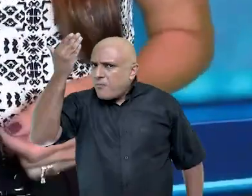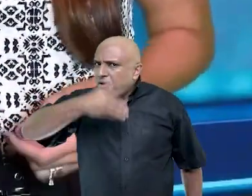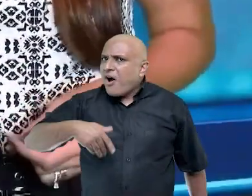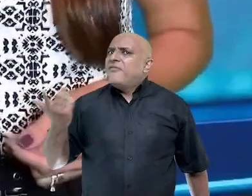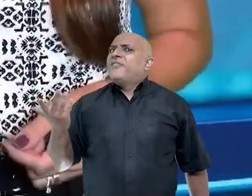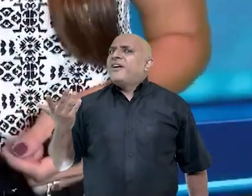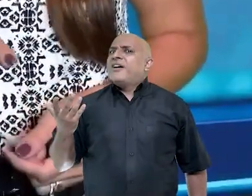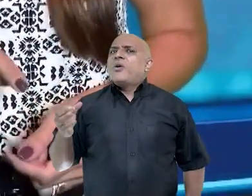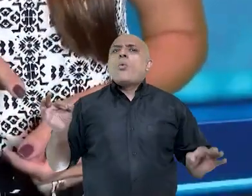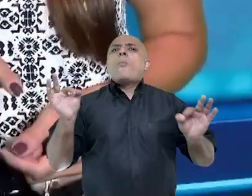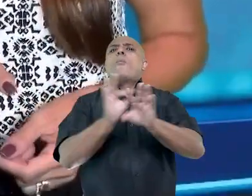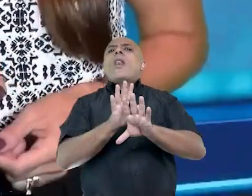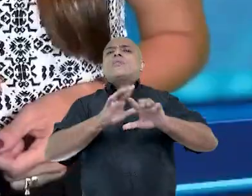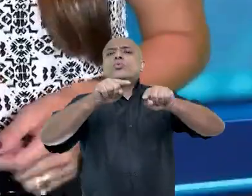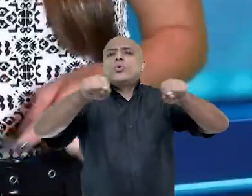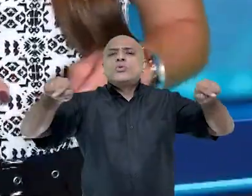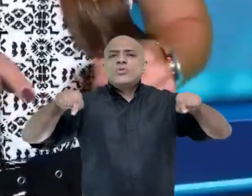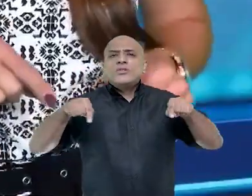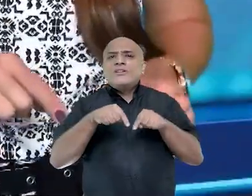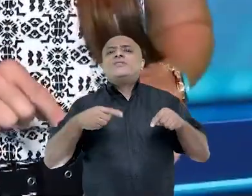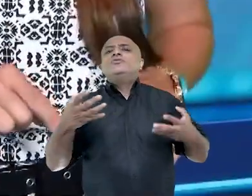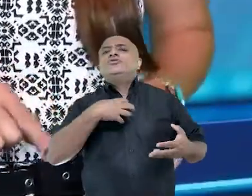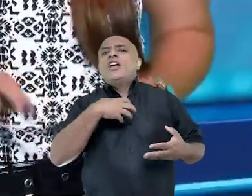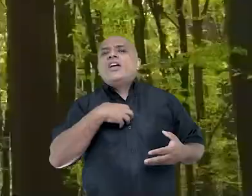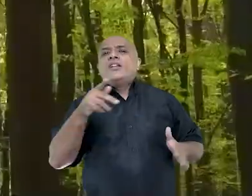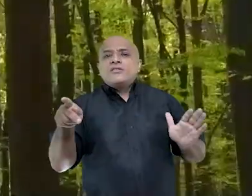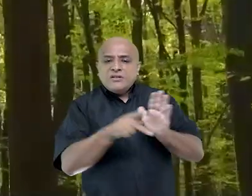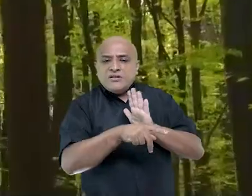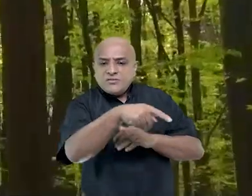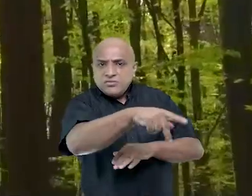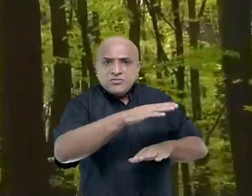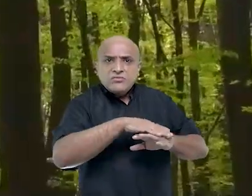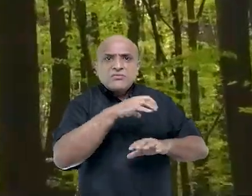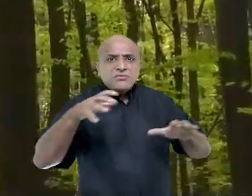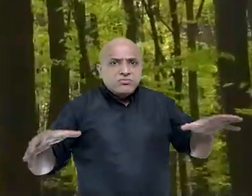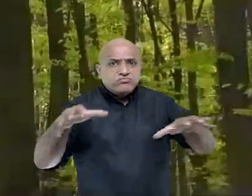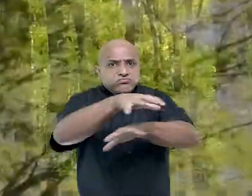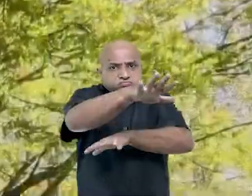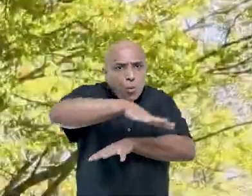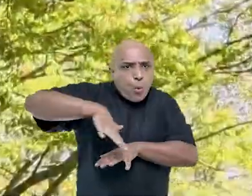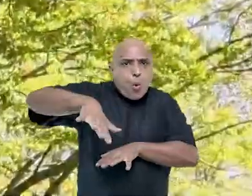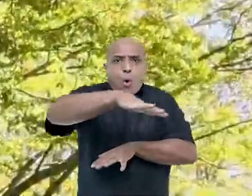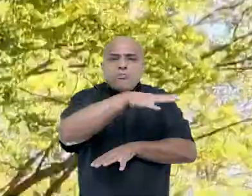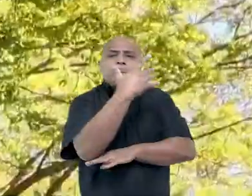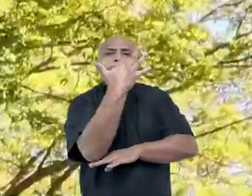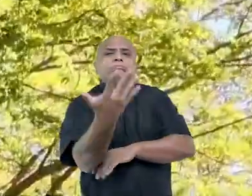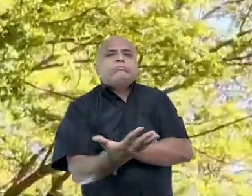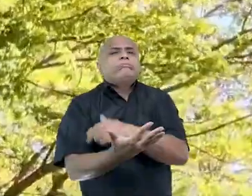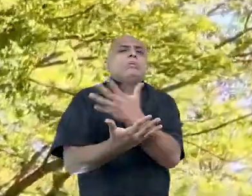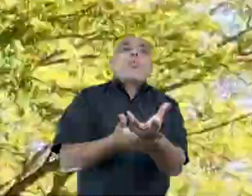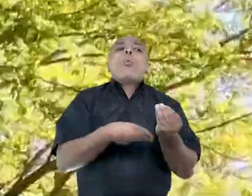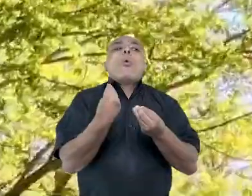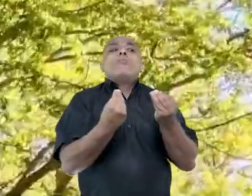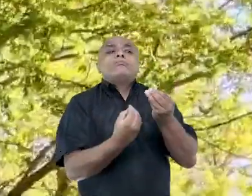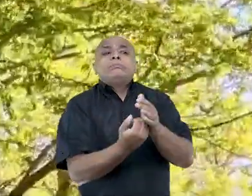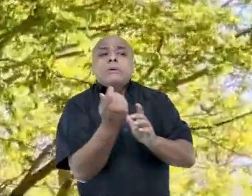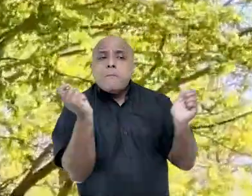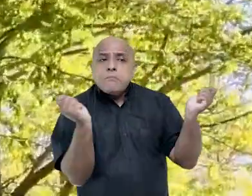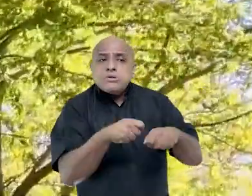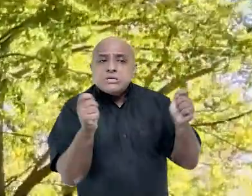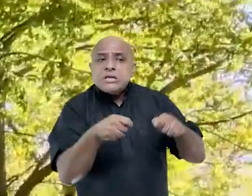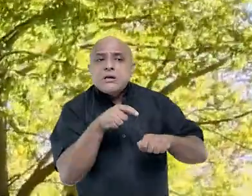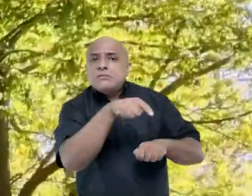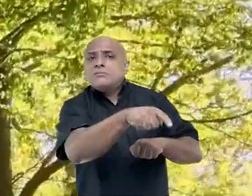o completo restabelecimento das características do ecossistema destruído, nem mesmo que seria possível alcançar